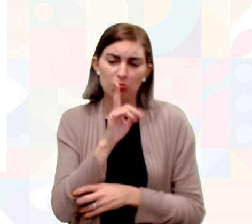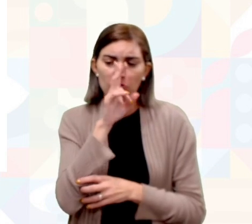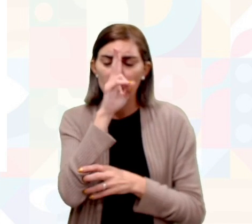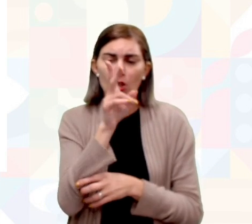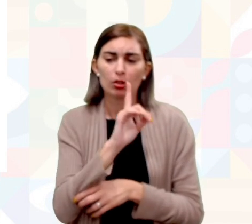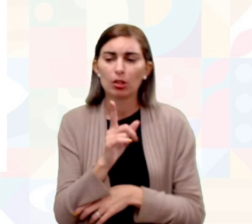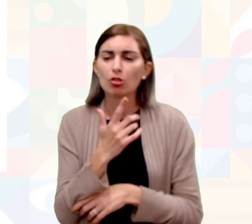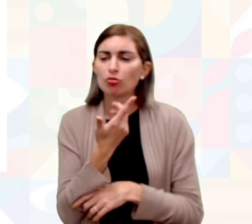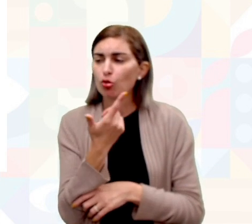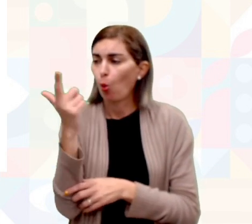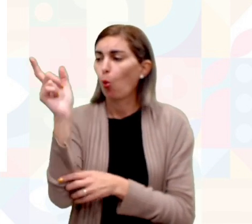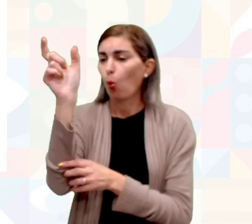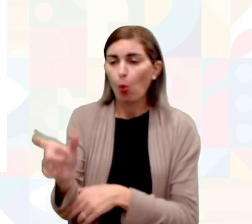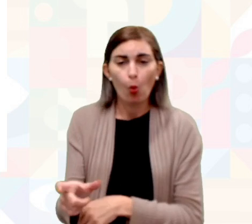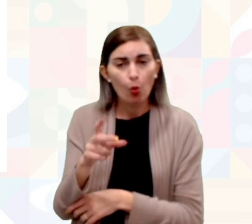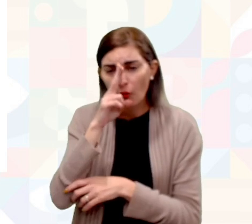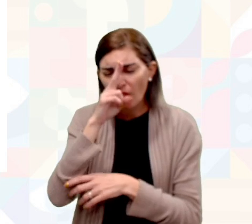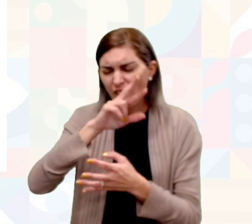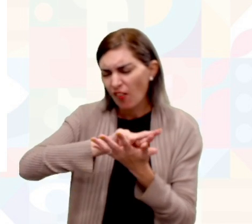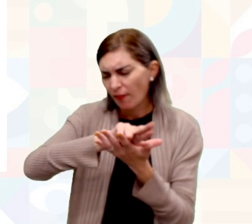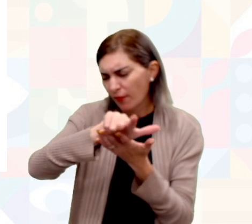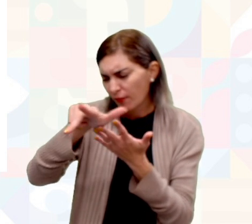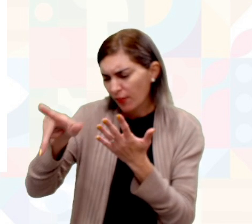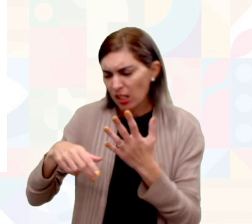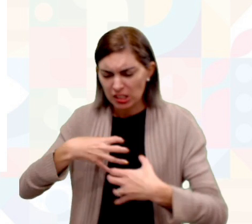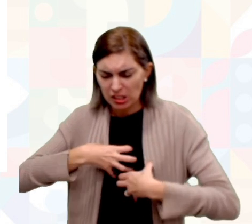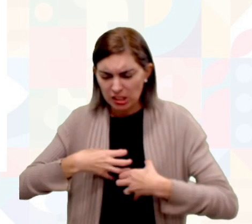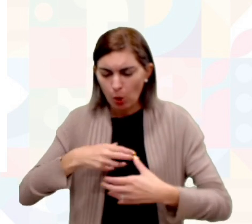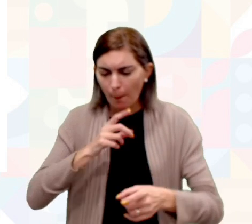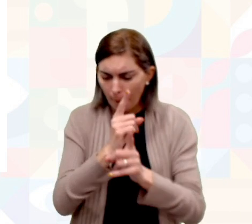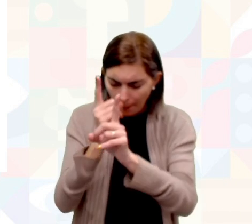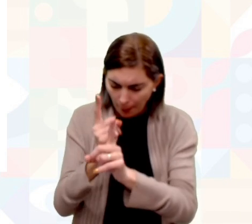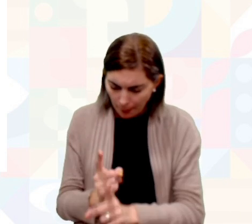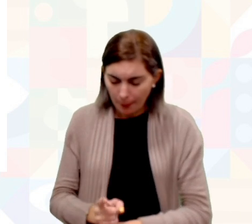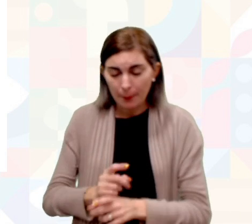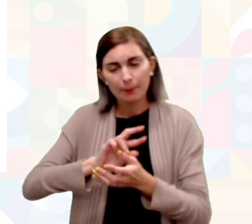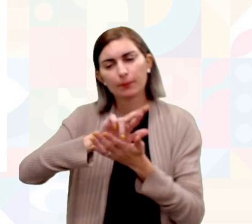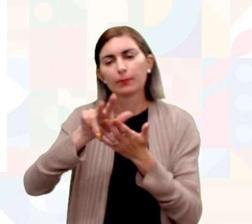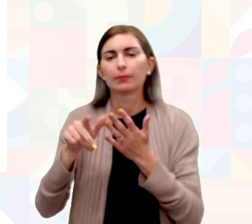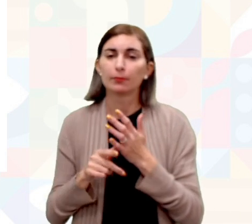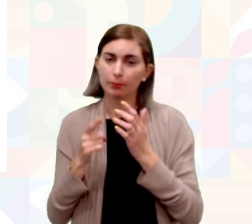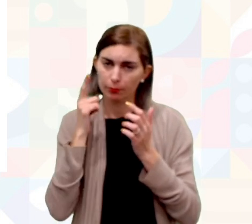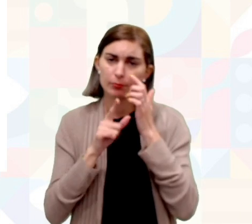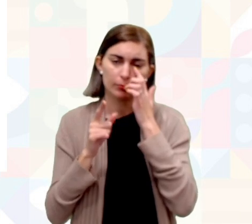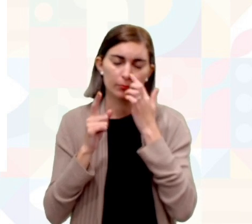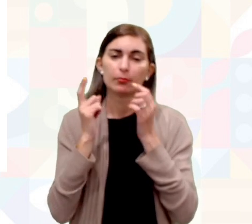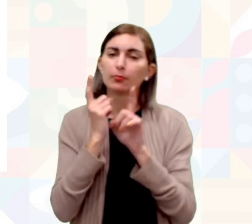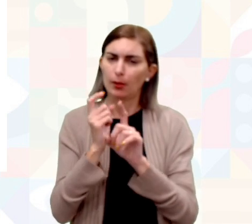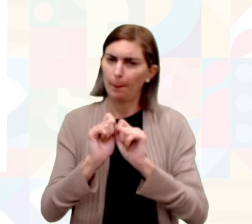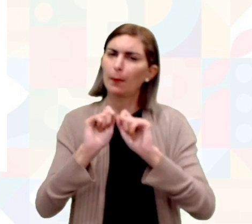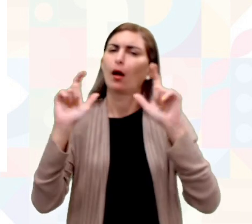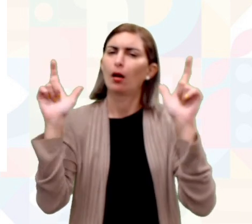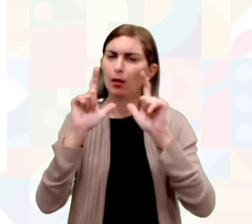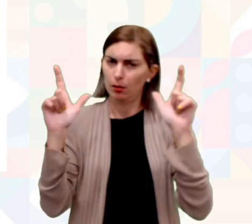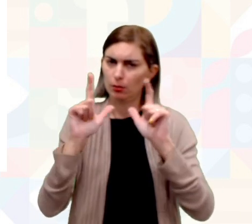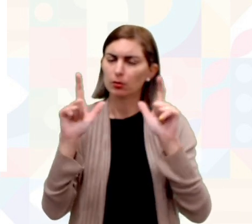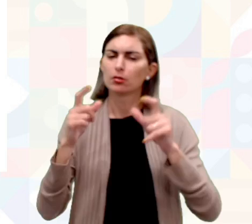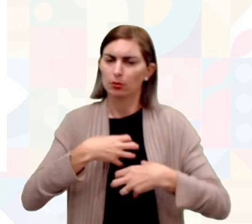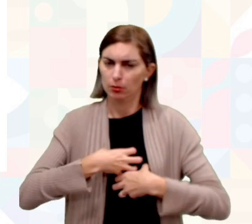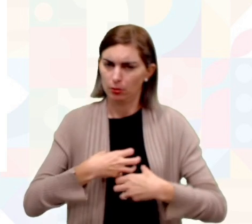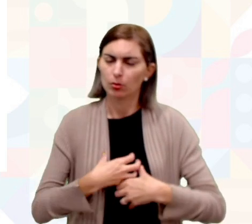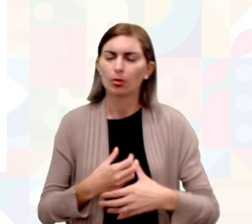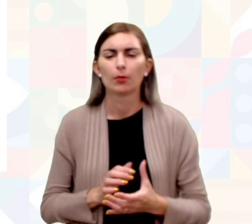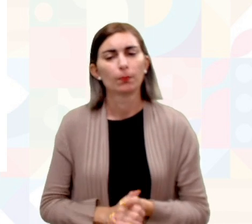há indivíduos que apresentam diversos sintomas e a gente consegue identificar. Então, cabe ficar bem atento a essa questão dos sintomas.